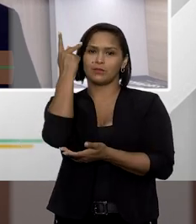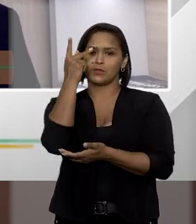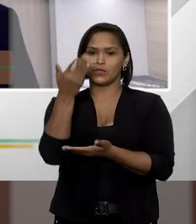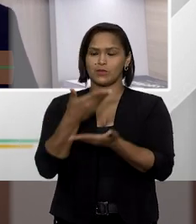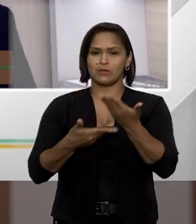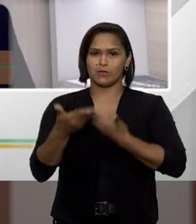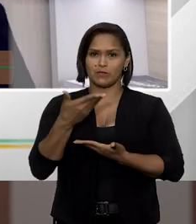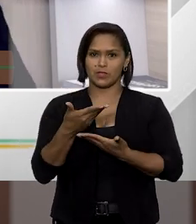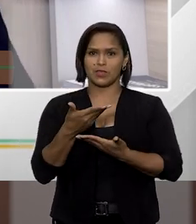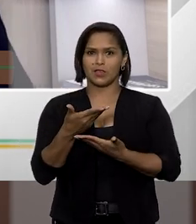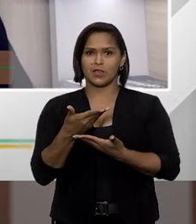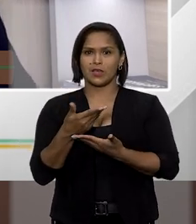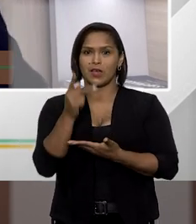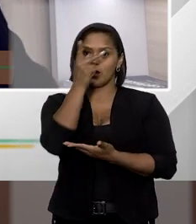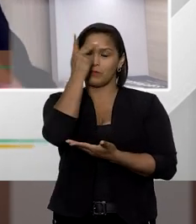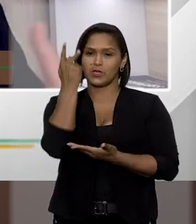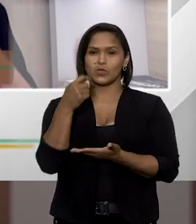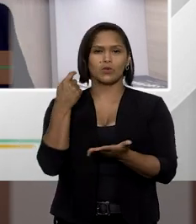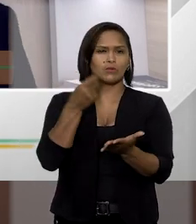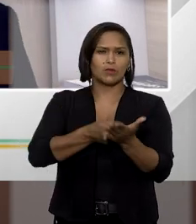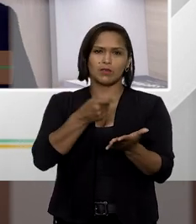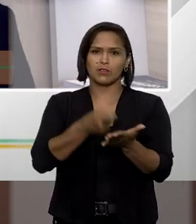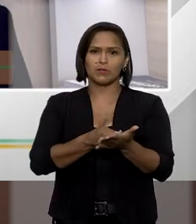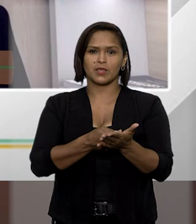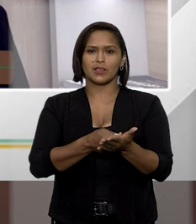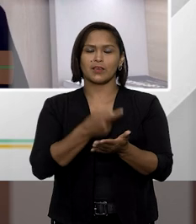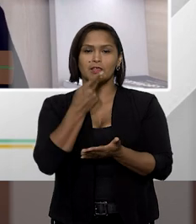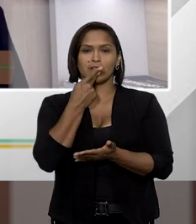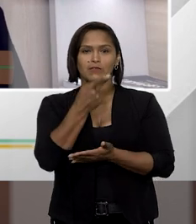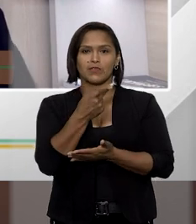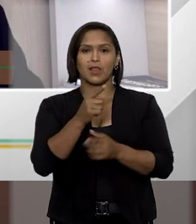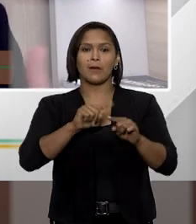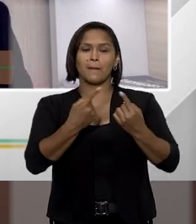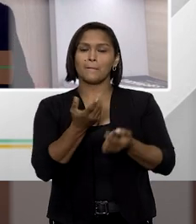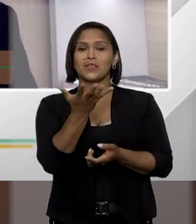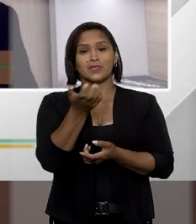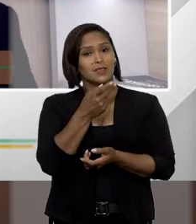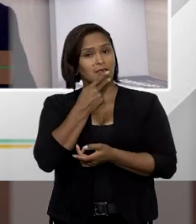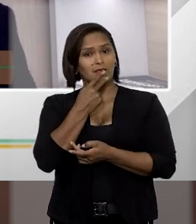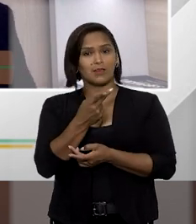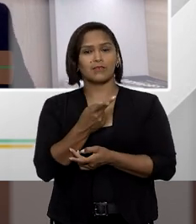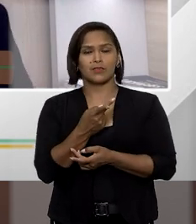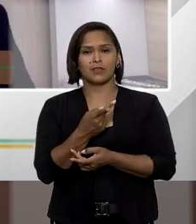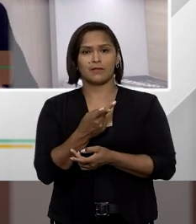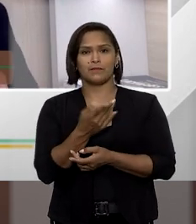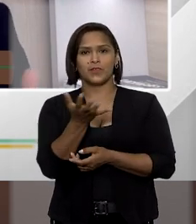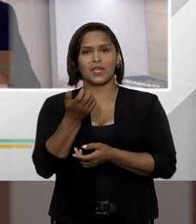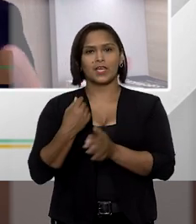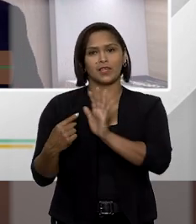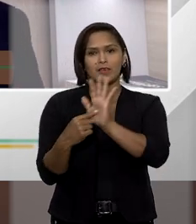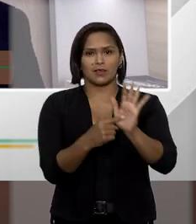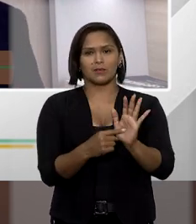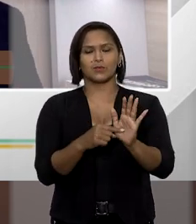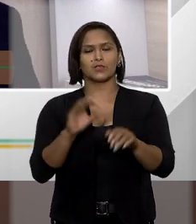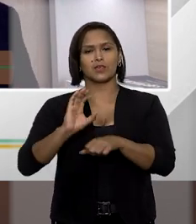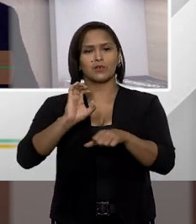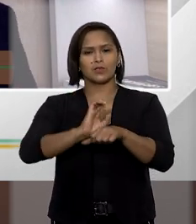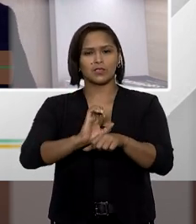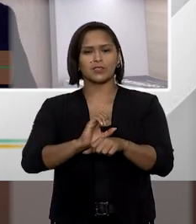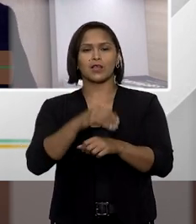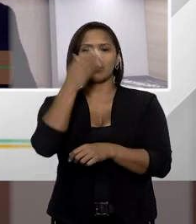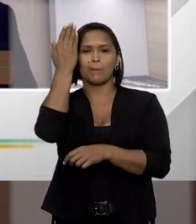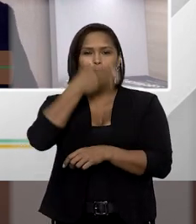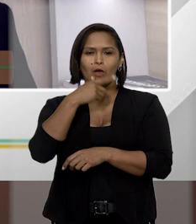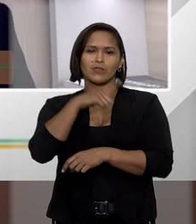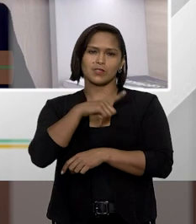indivíduo. Como o René disse, o indivíduo não estava obrigado a confessar, mas ele quer confessar, ele quer apresentar ao Estado elementos